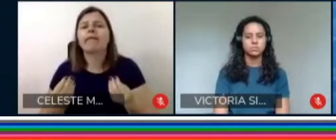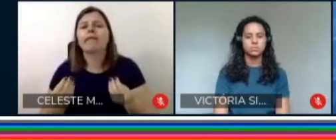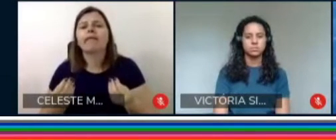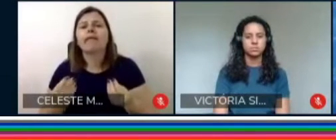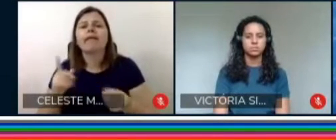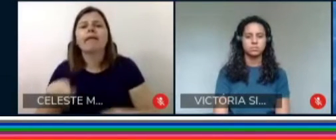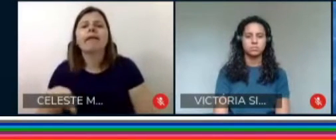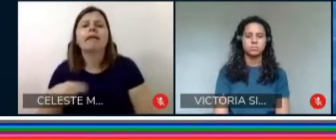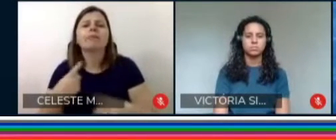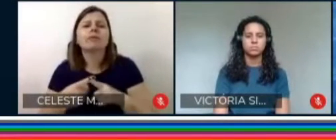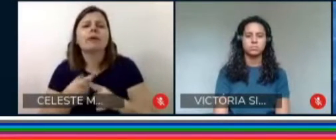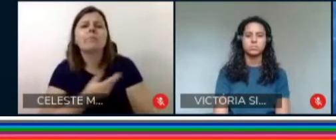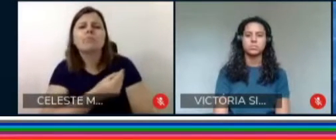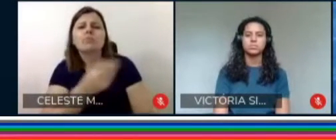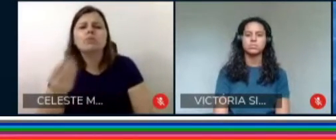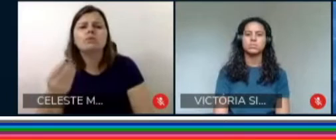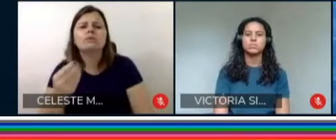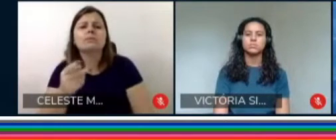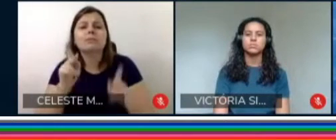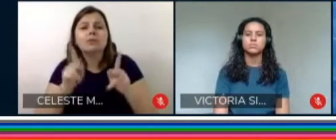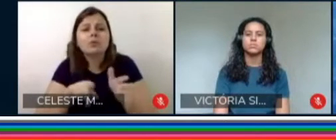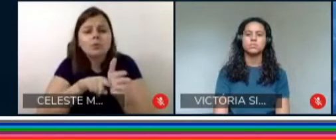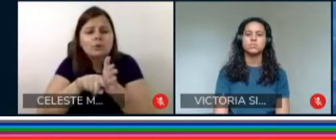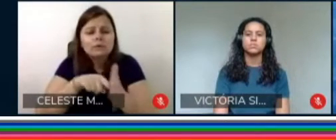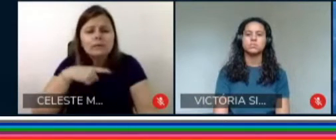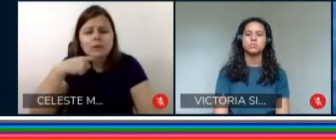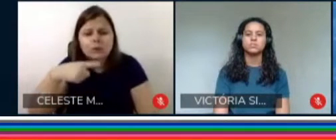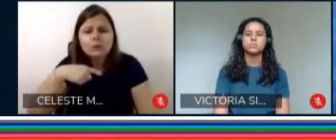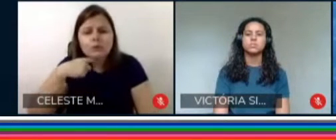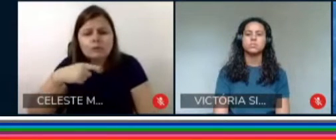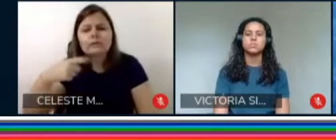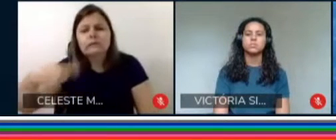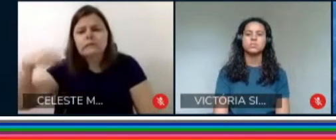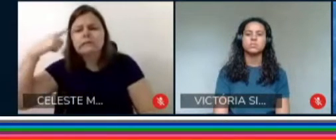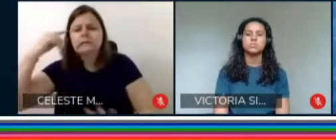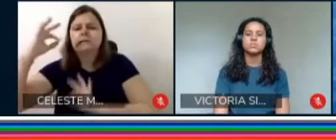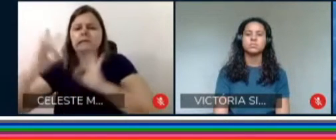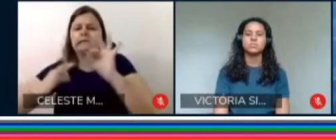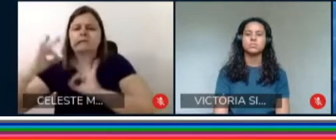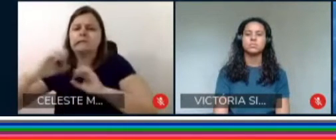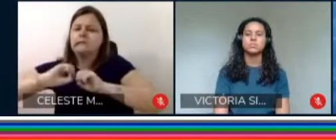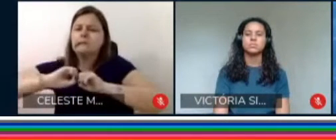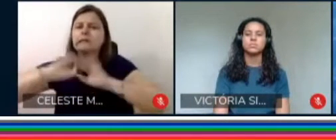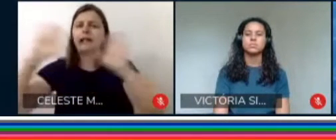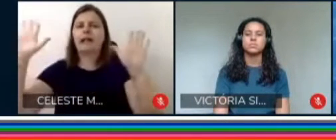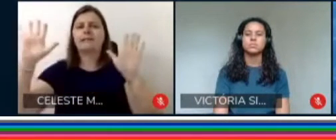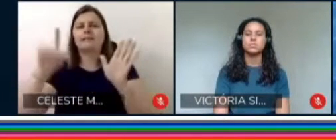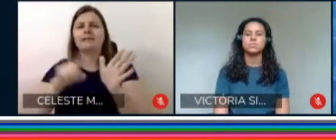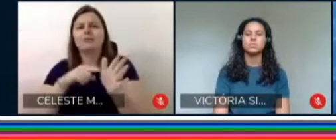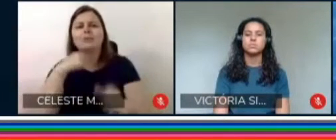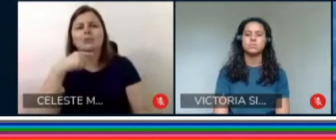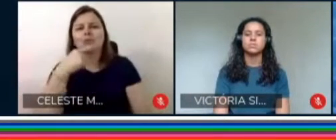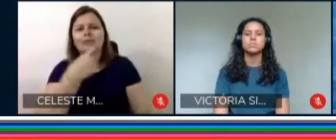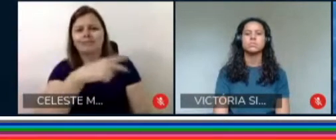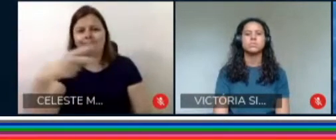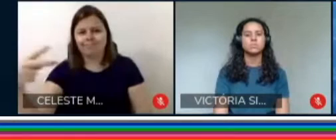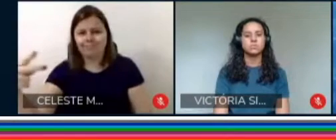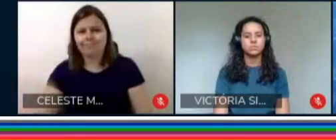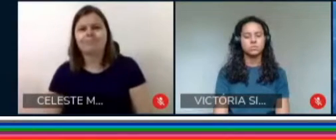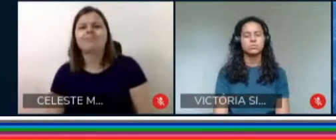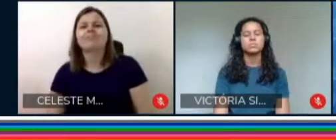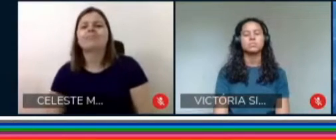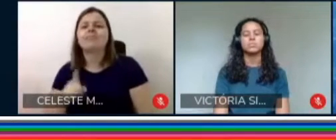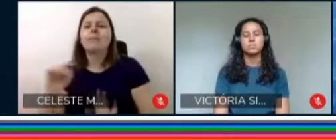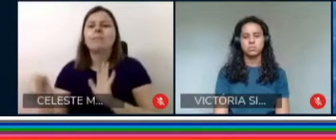a dúvidas constantes de pesquisa com as quais a gente vai se deparando ao longo da vida. E o slogan